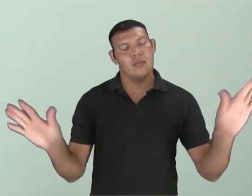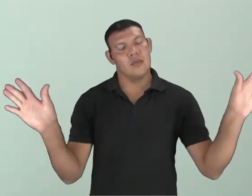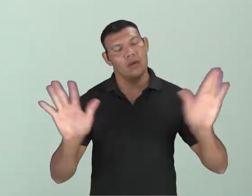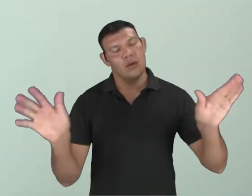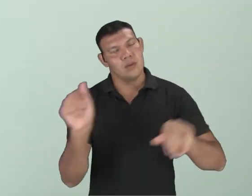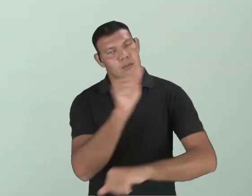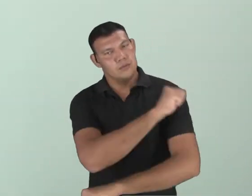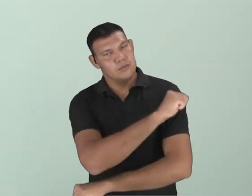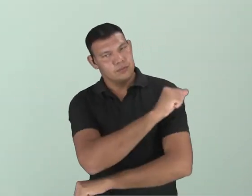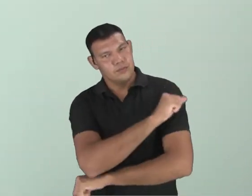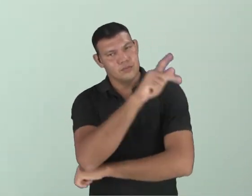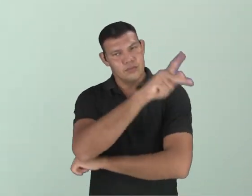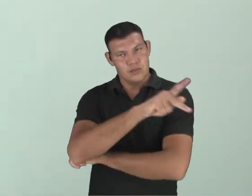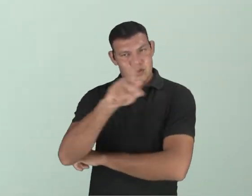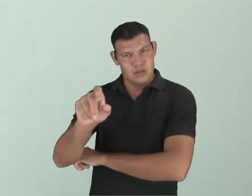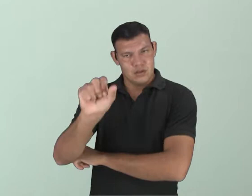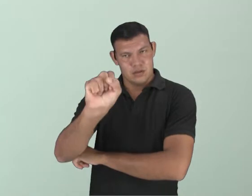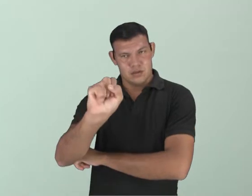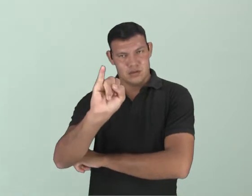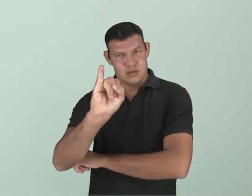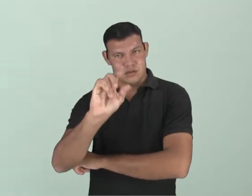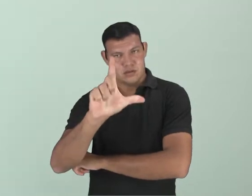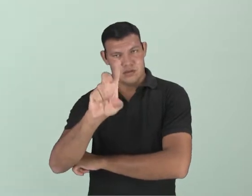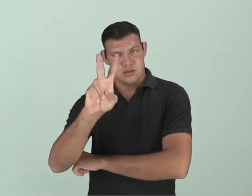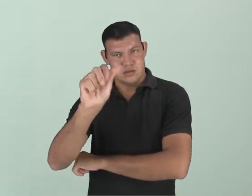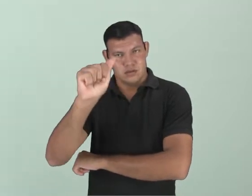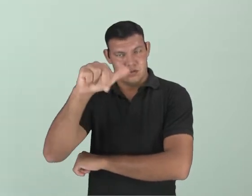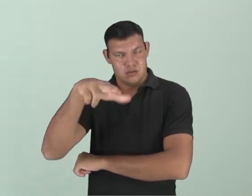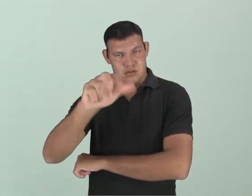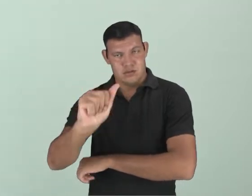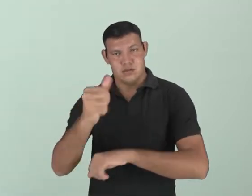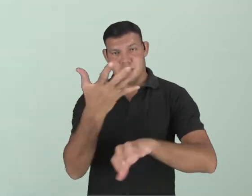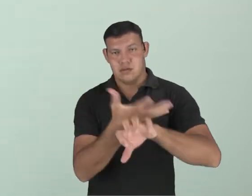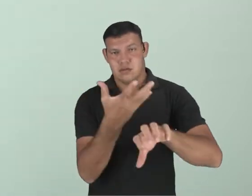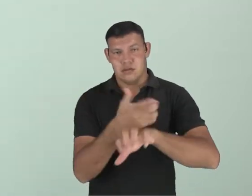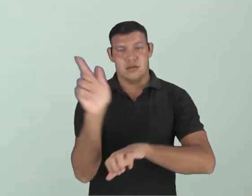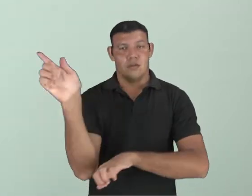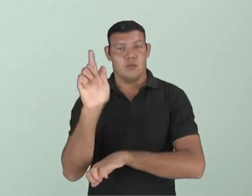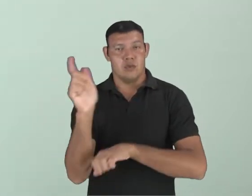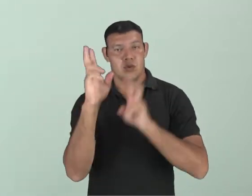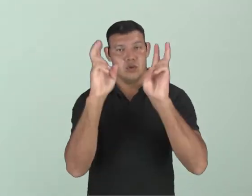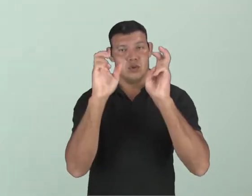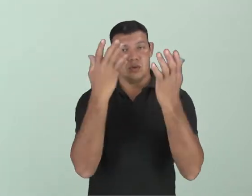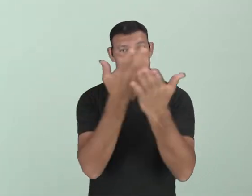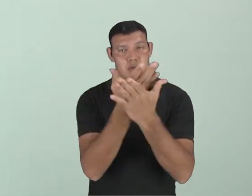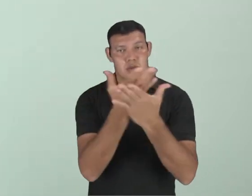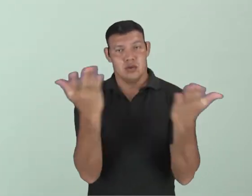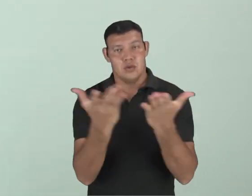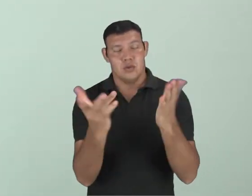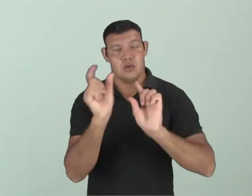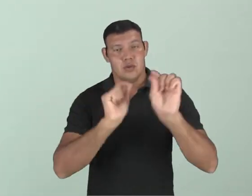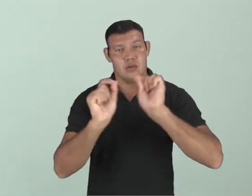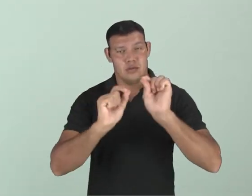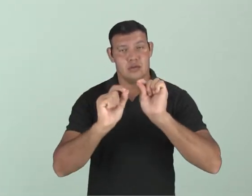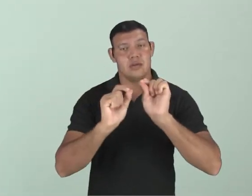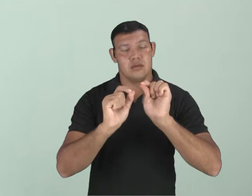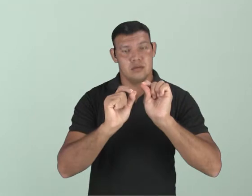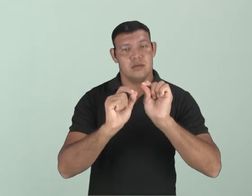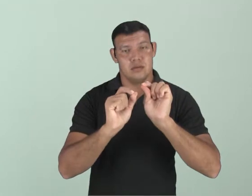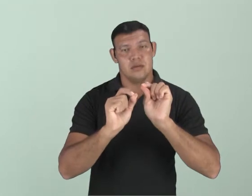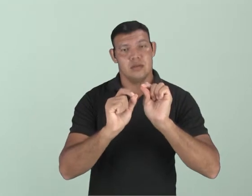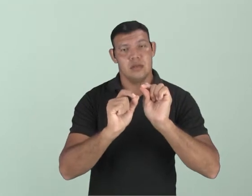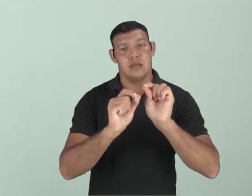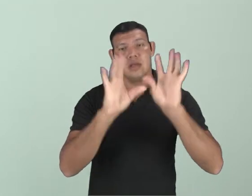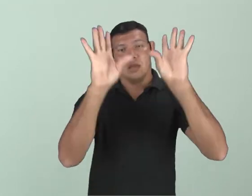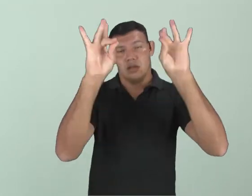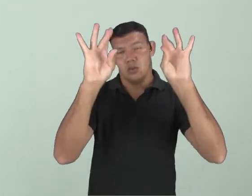Olá, alunos! Eu sou a professora Silvana de Geografia e na nossa aula de hoje nós vamos falar sobre a descrição das tipologias de